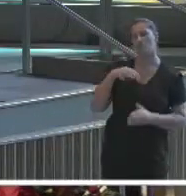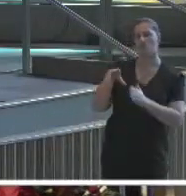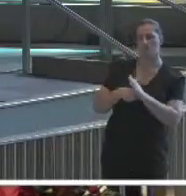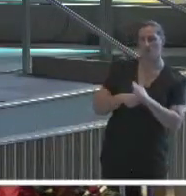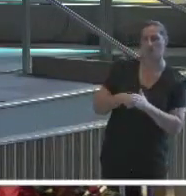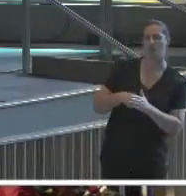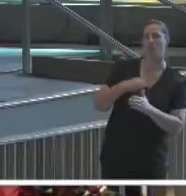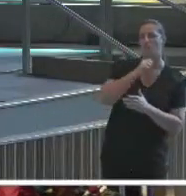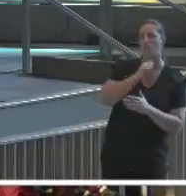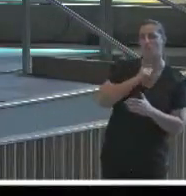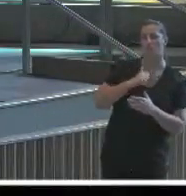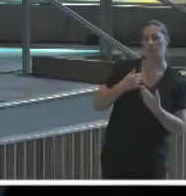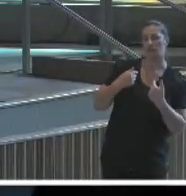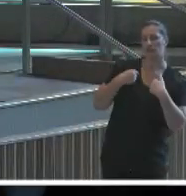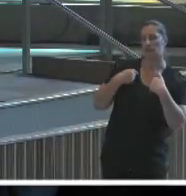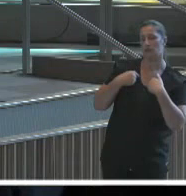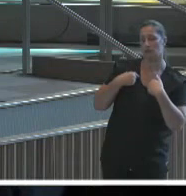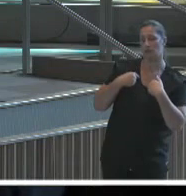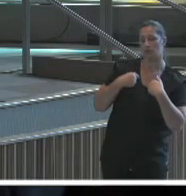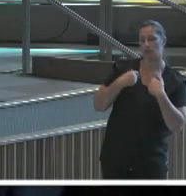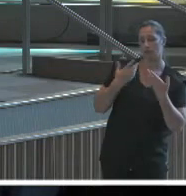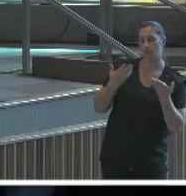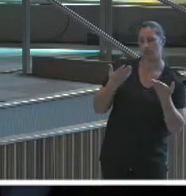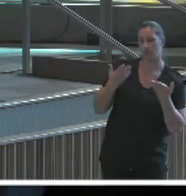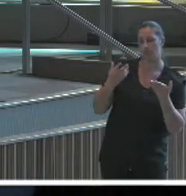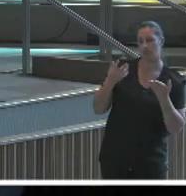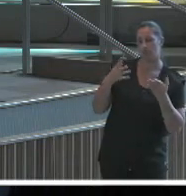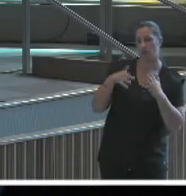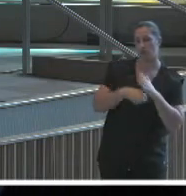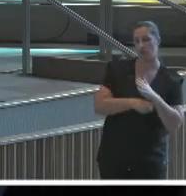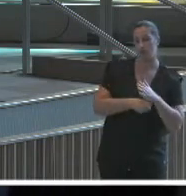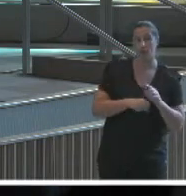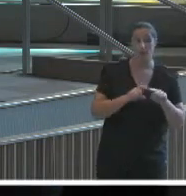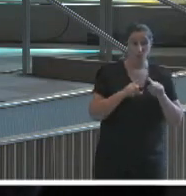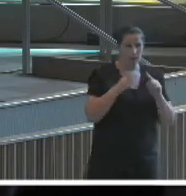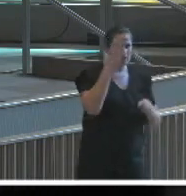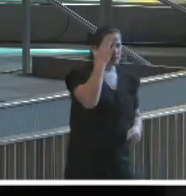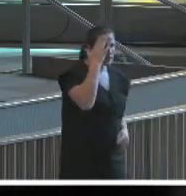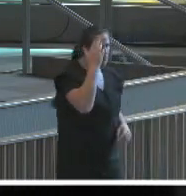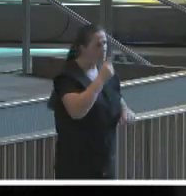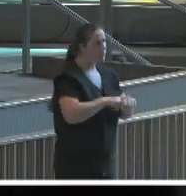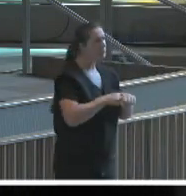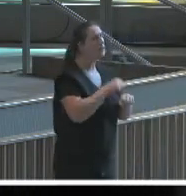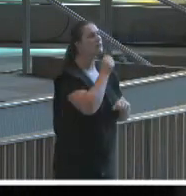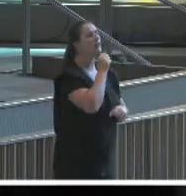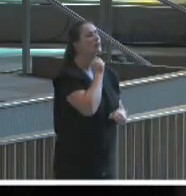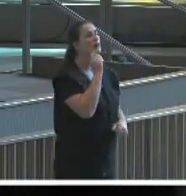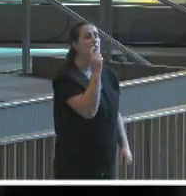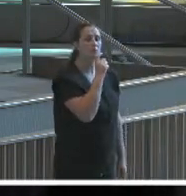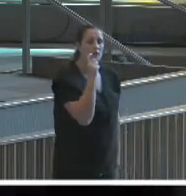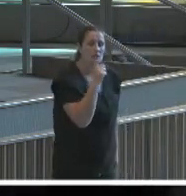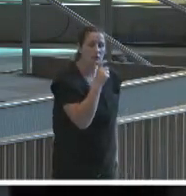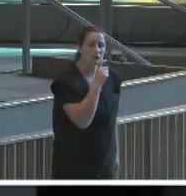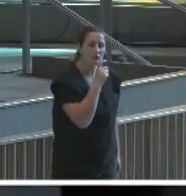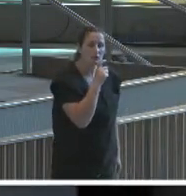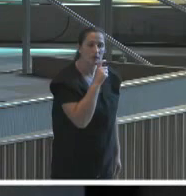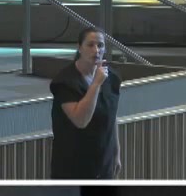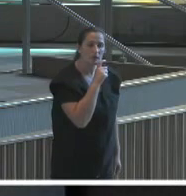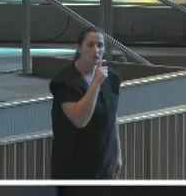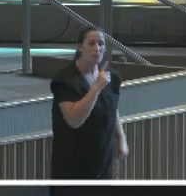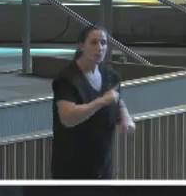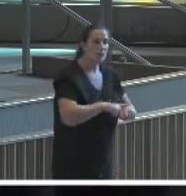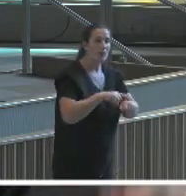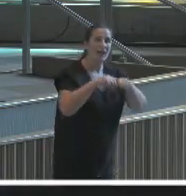quando foi que Acã mentiu? Sabe quando foi que Acã mentiu? Quando ele estava adorando a